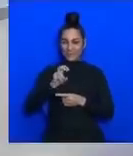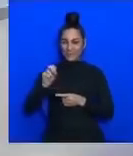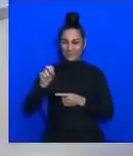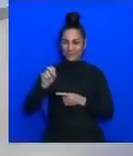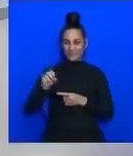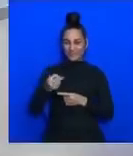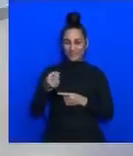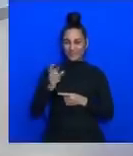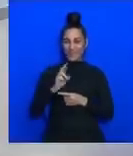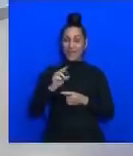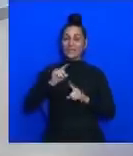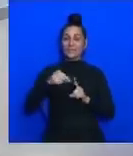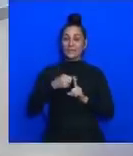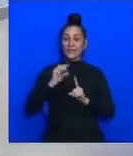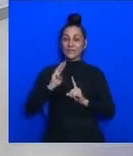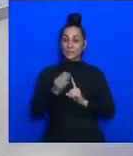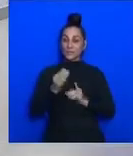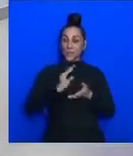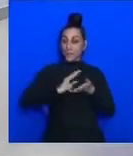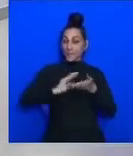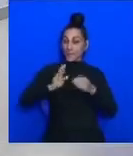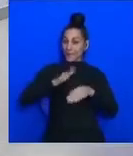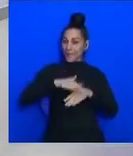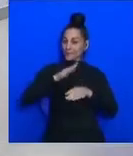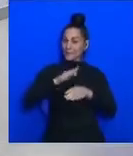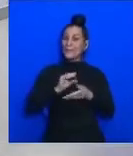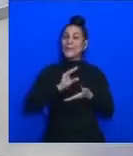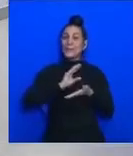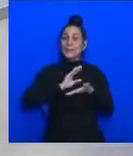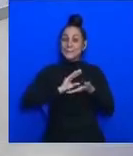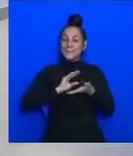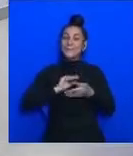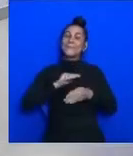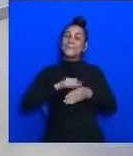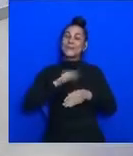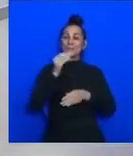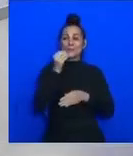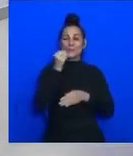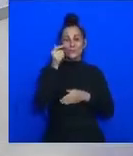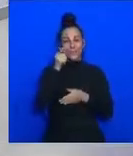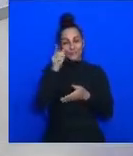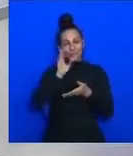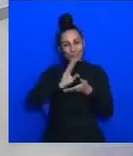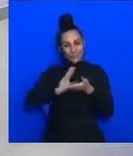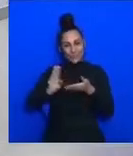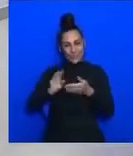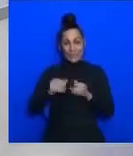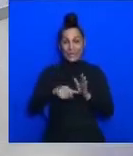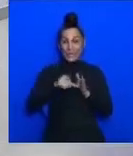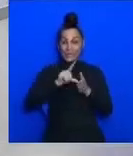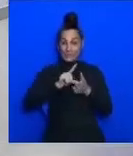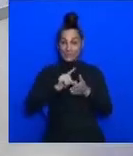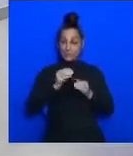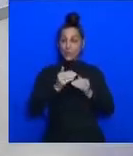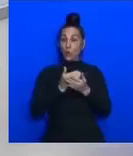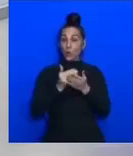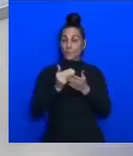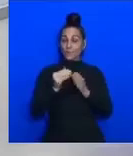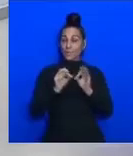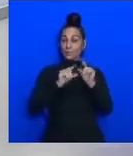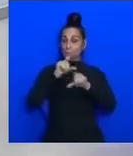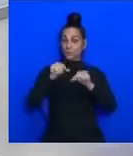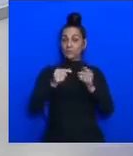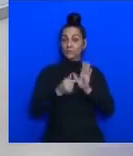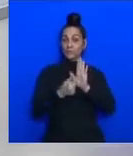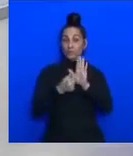reais. Na Mais Milionária são mais prêmios e mais chances de ganhar. Antes de iniciar o sorteio, eu vou te mostrar como tudo vai